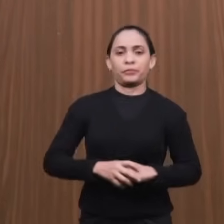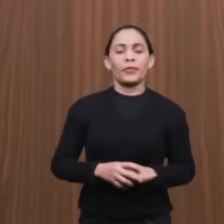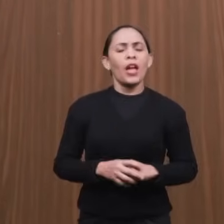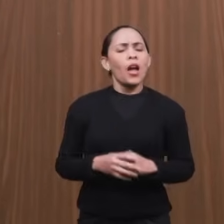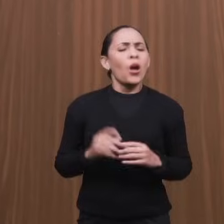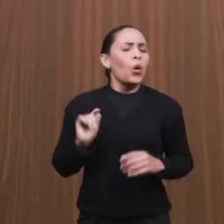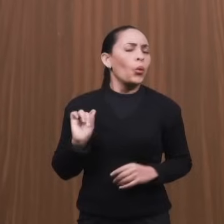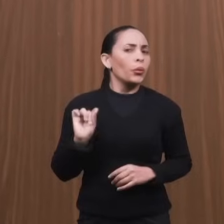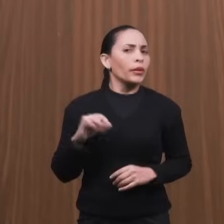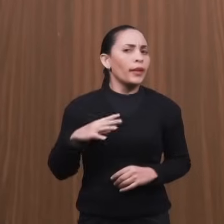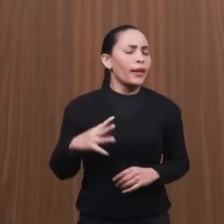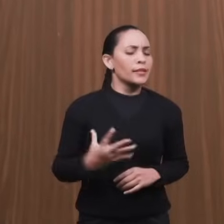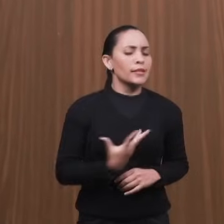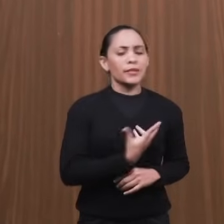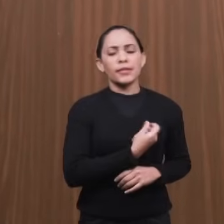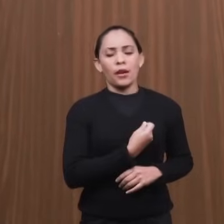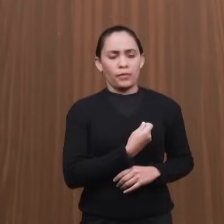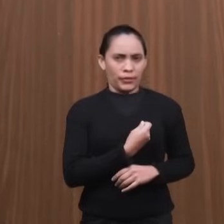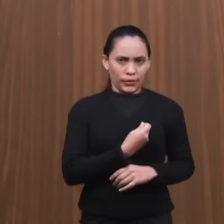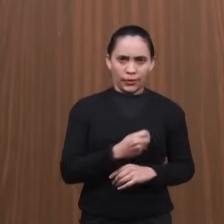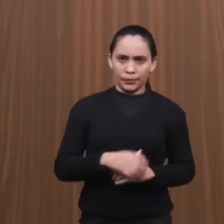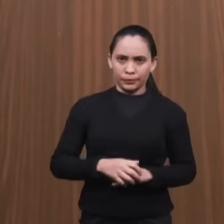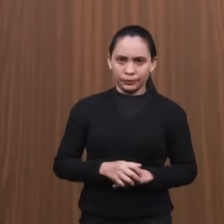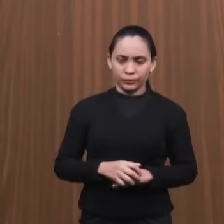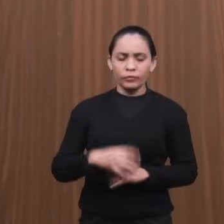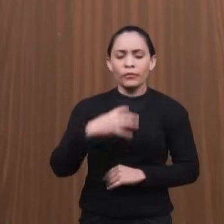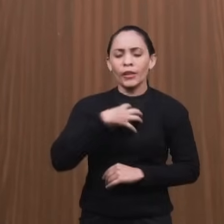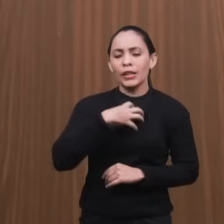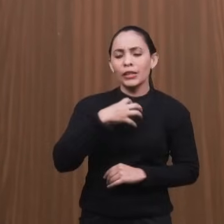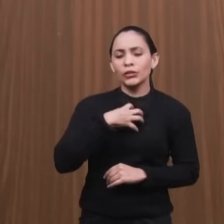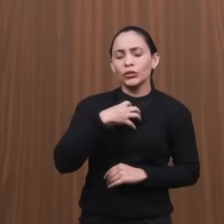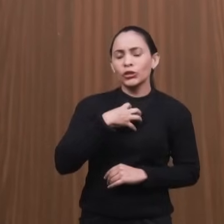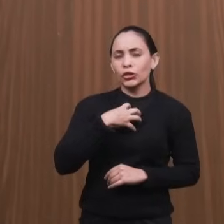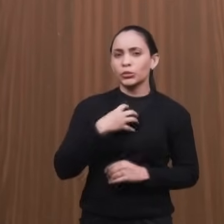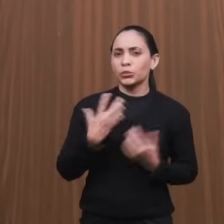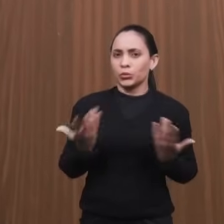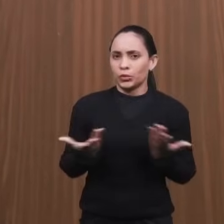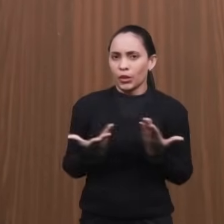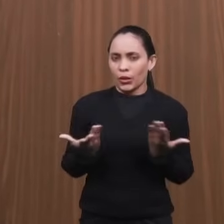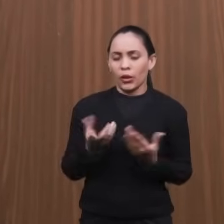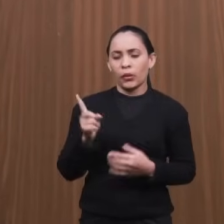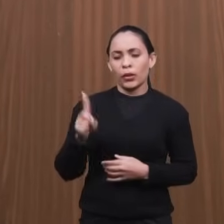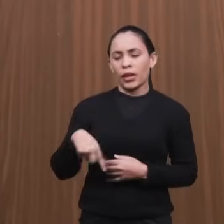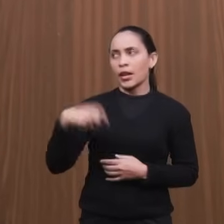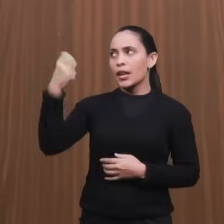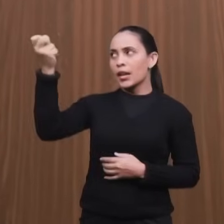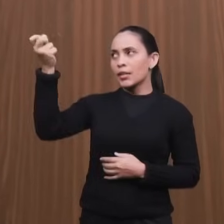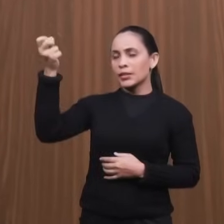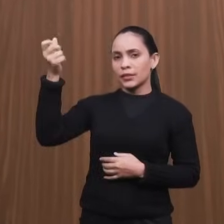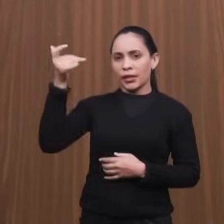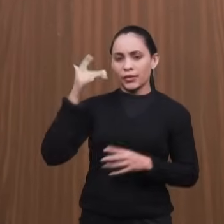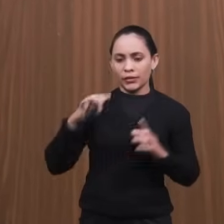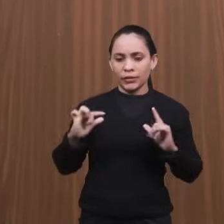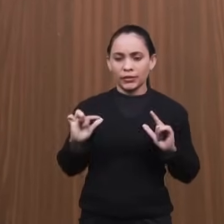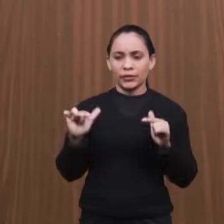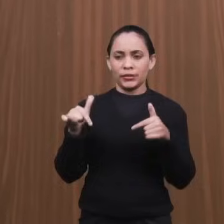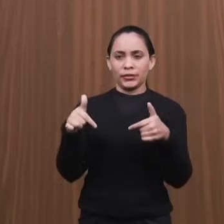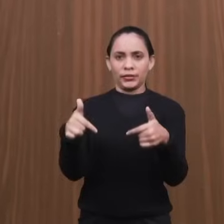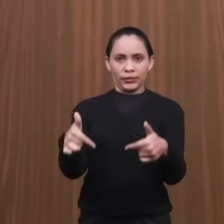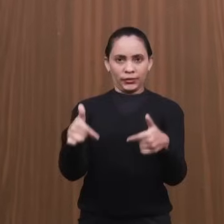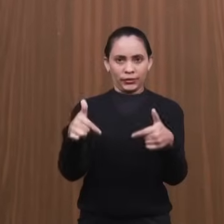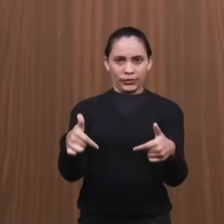que é a salvação comum? O sentido da palavra comum aqui é a salvação que é operada